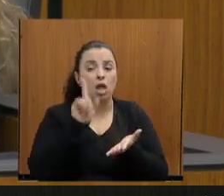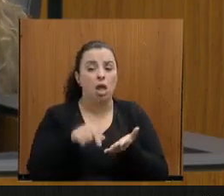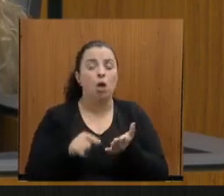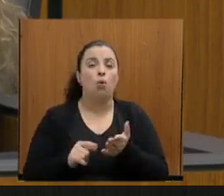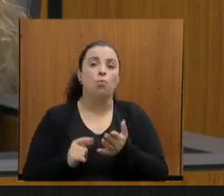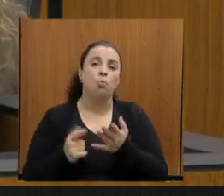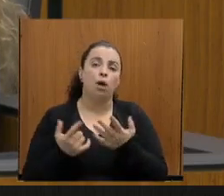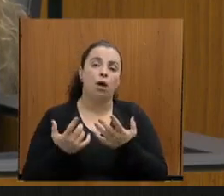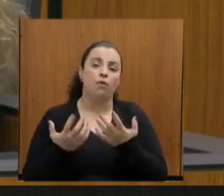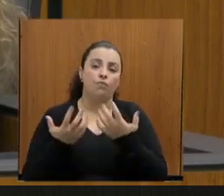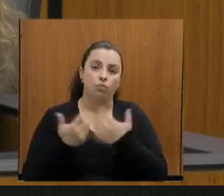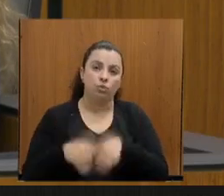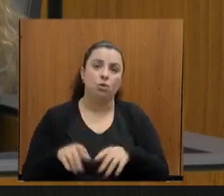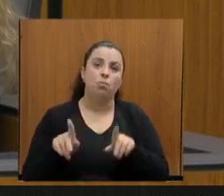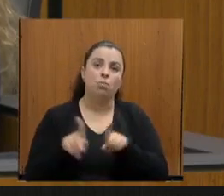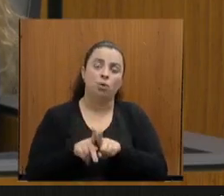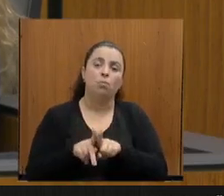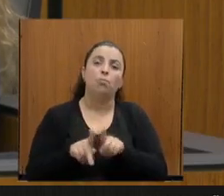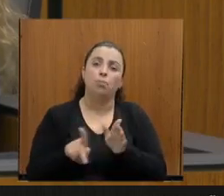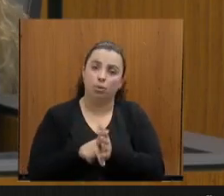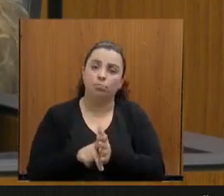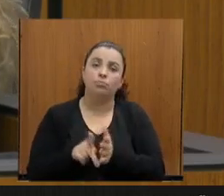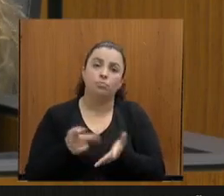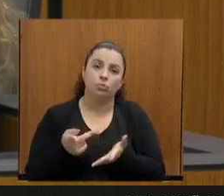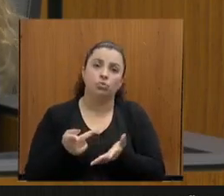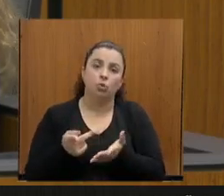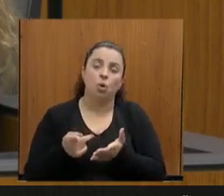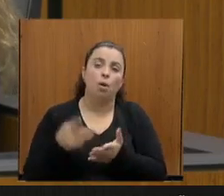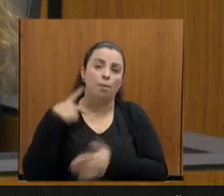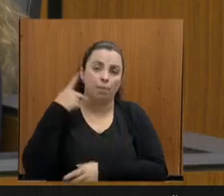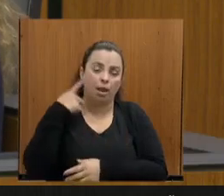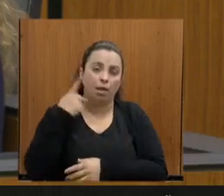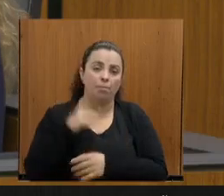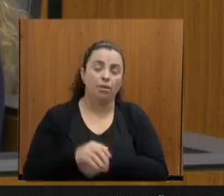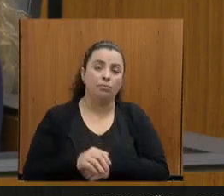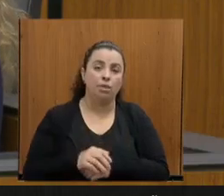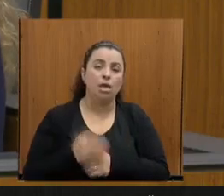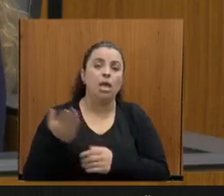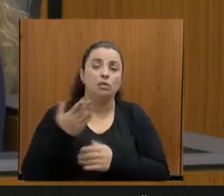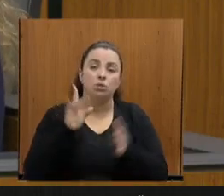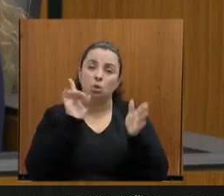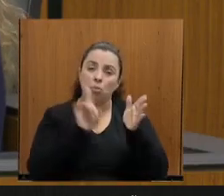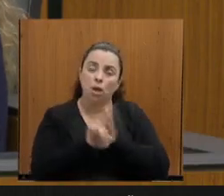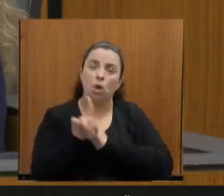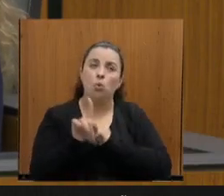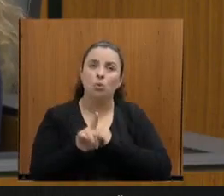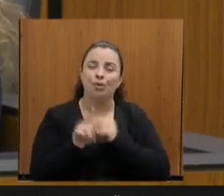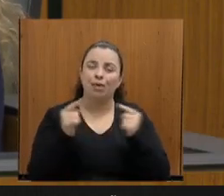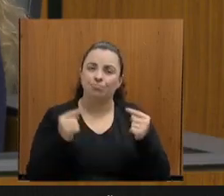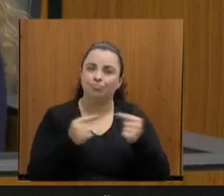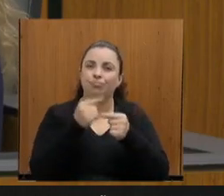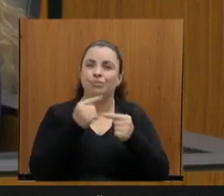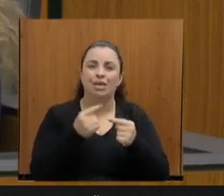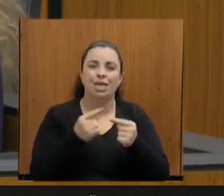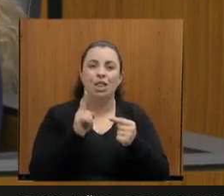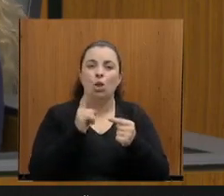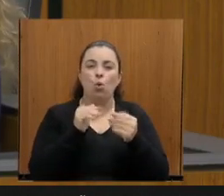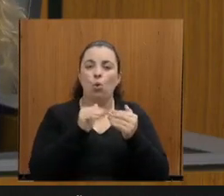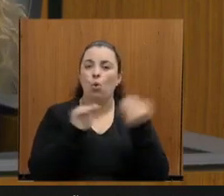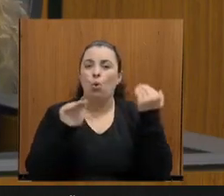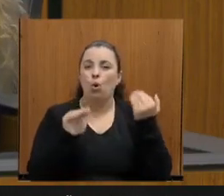tenho certeza que quando eu trago ponto de vista contraditório e que discorda né da da